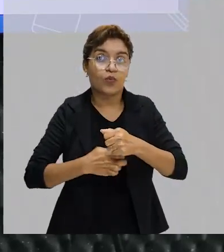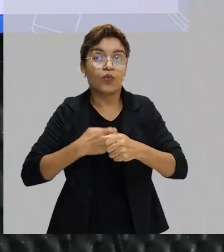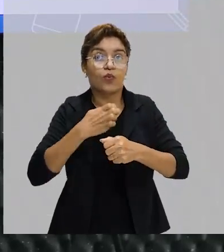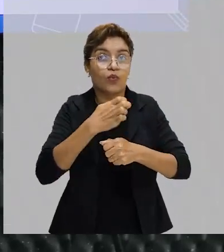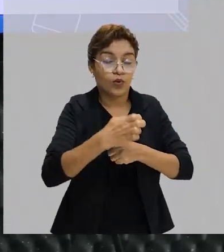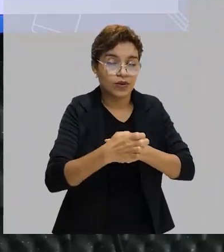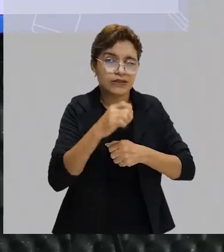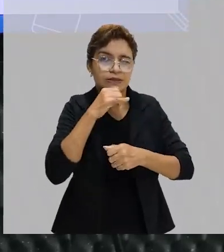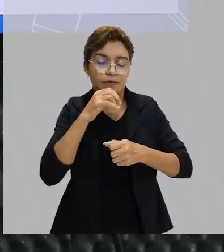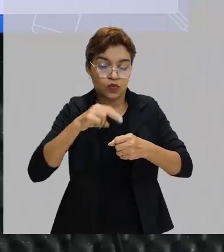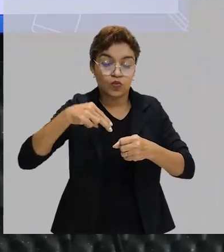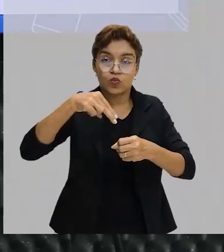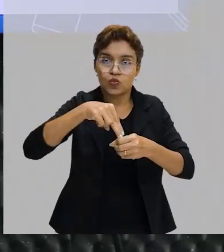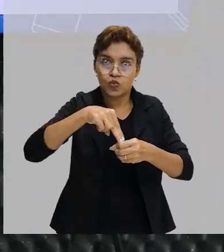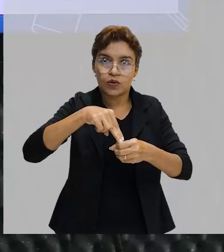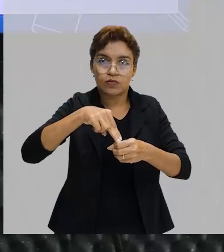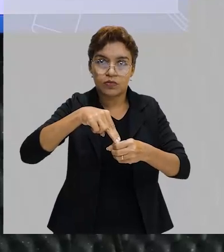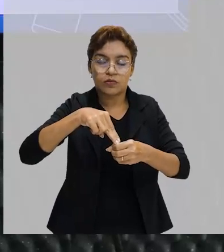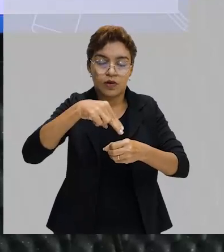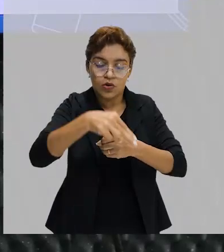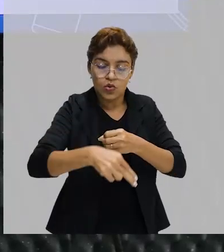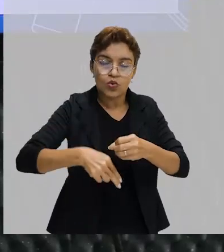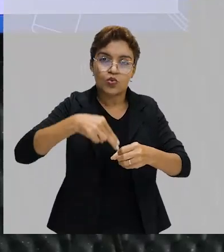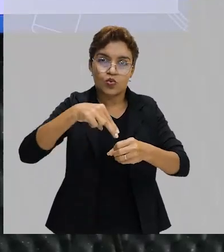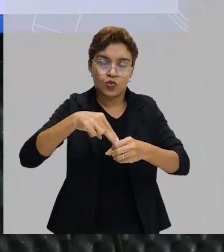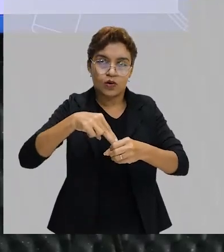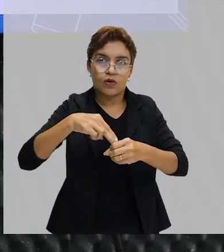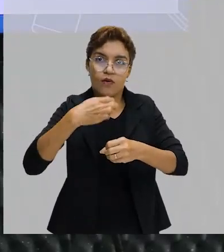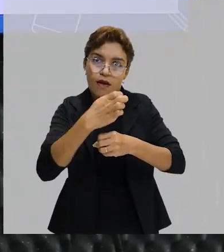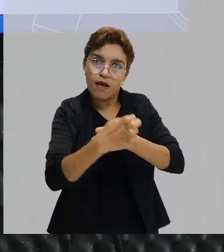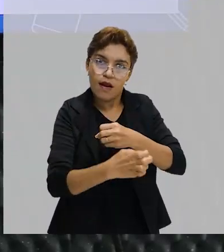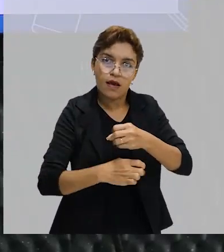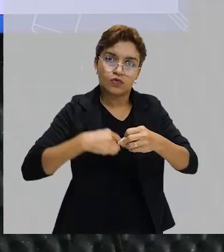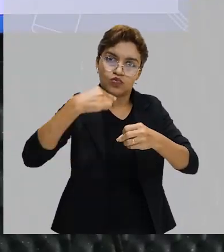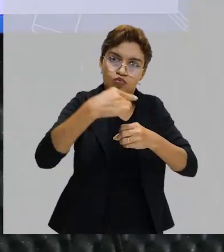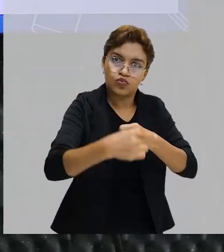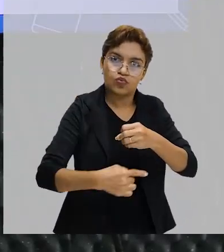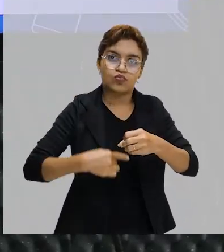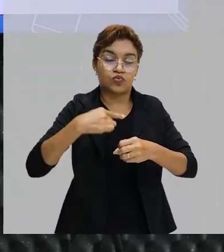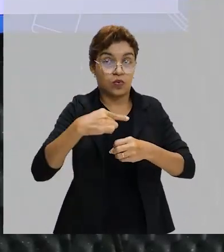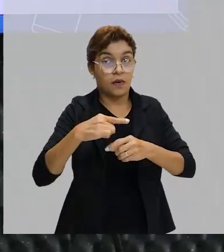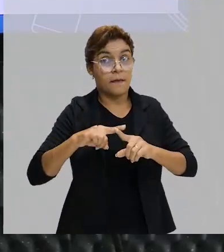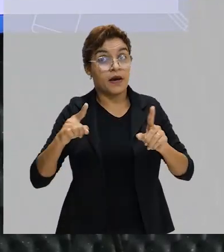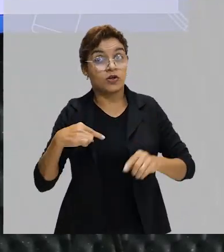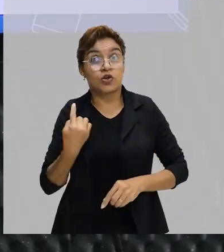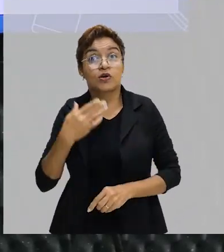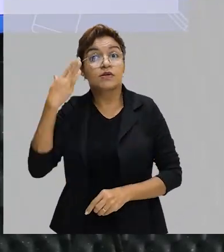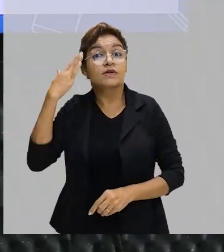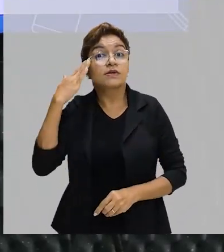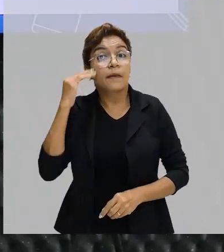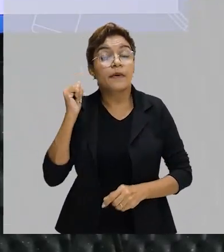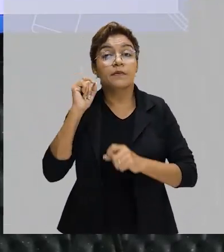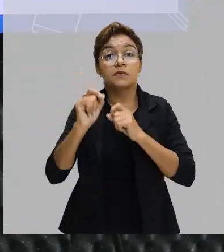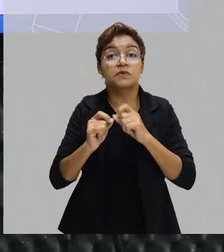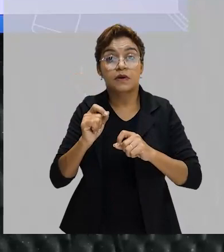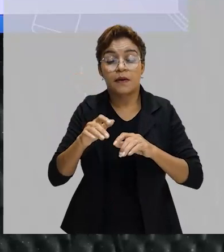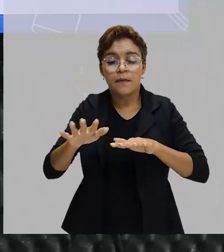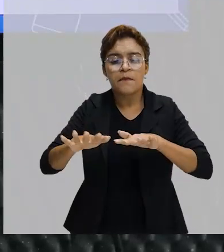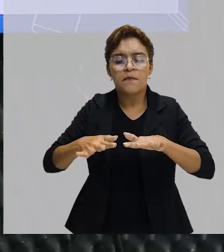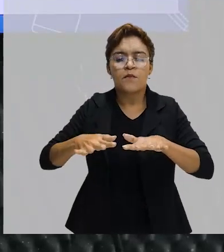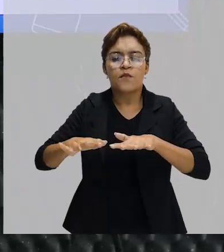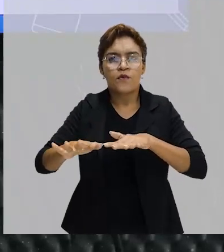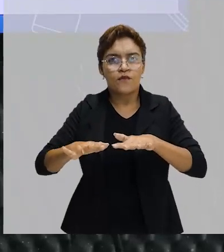redor do núcleo. Beleza, turminha? No entanto, nós sabemos que qualquer